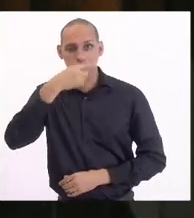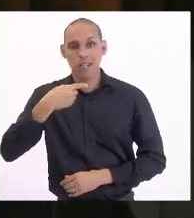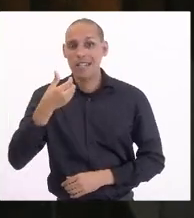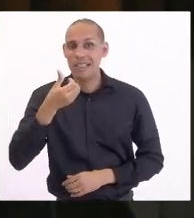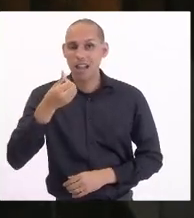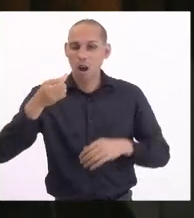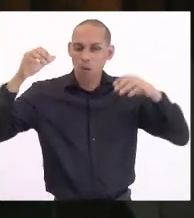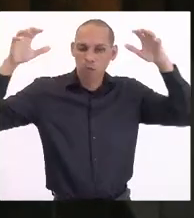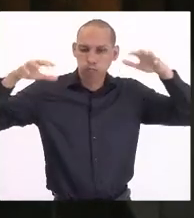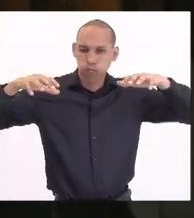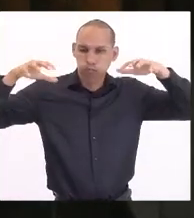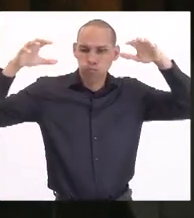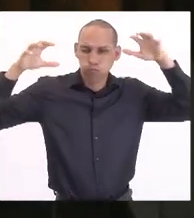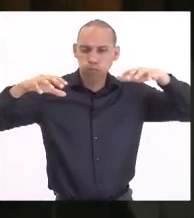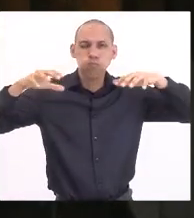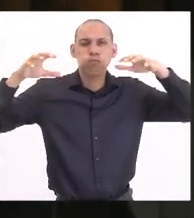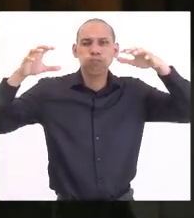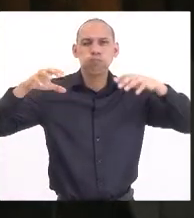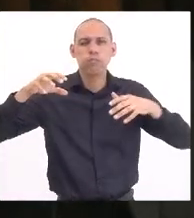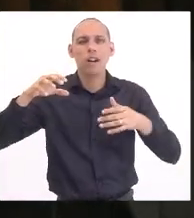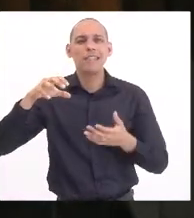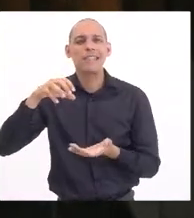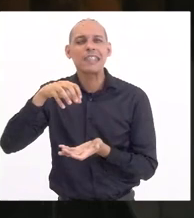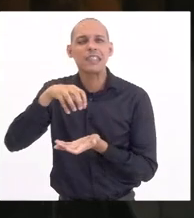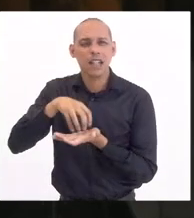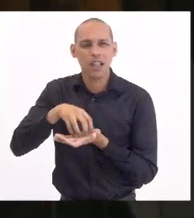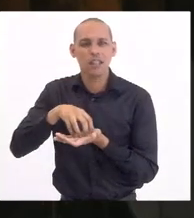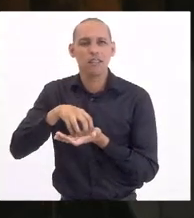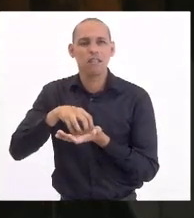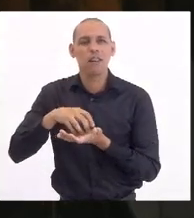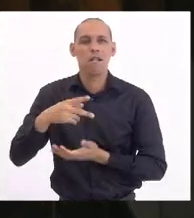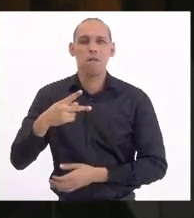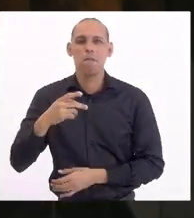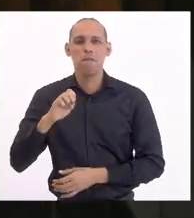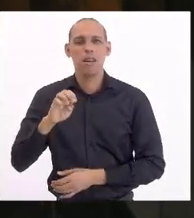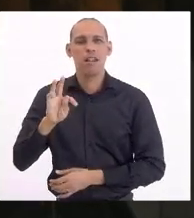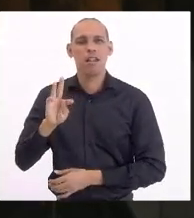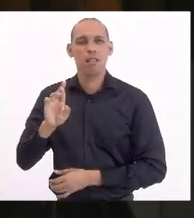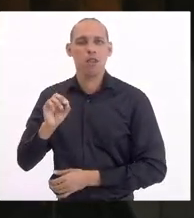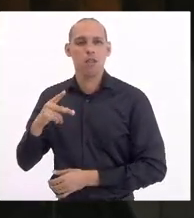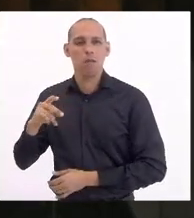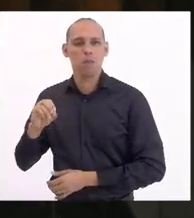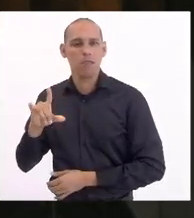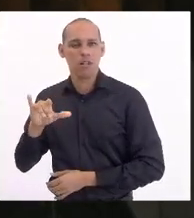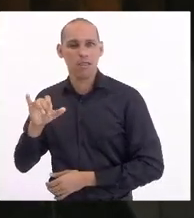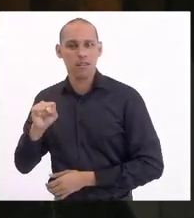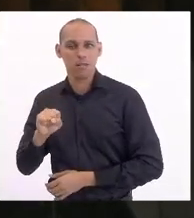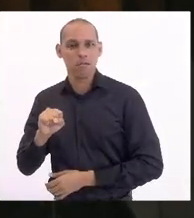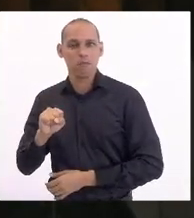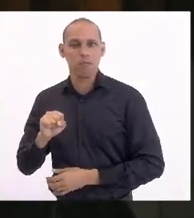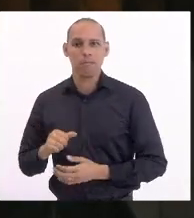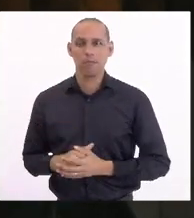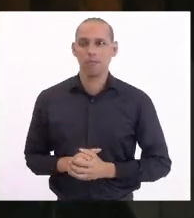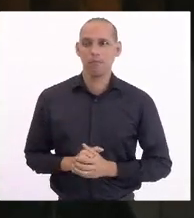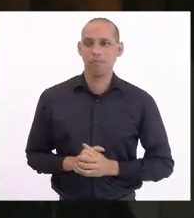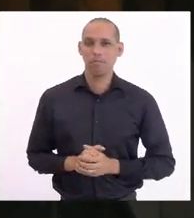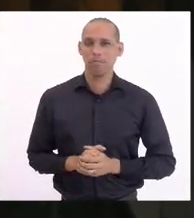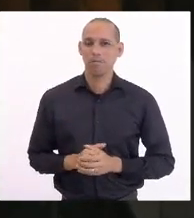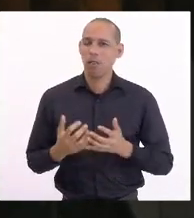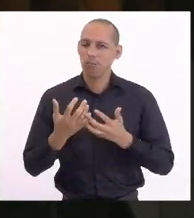no centro de Petrópolis e em alguns bairros